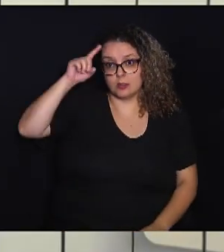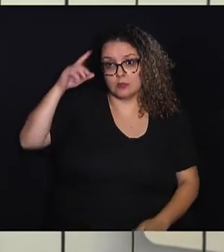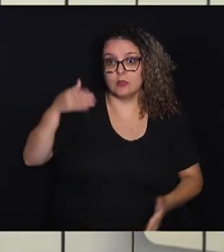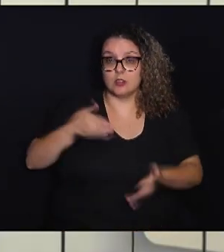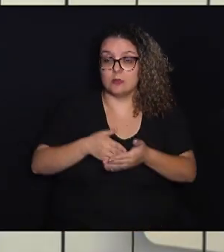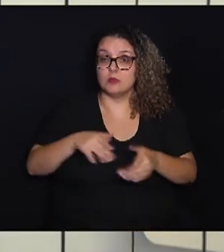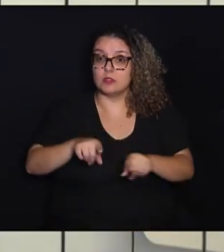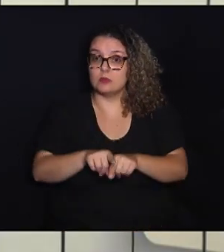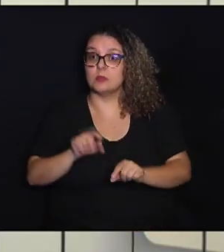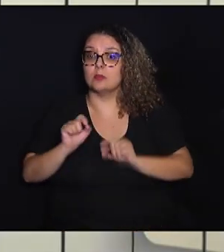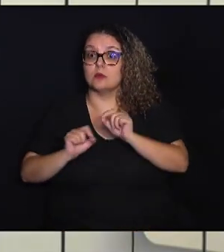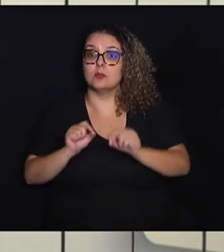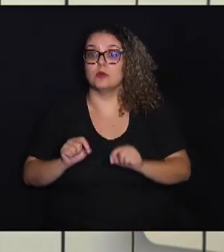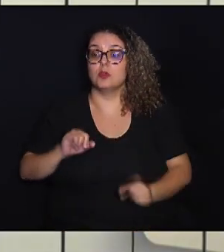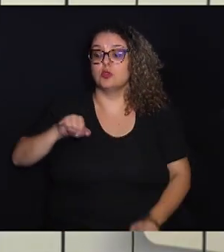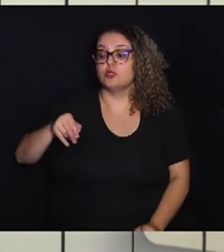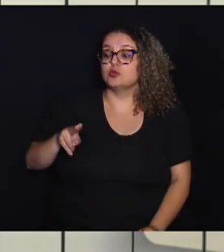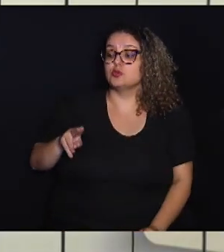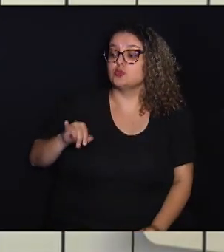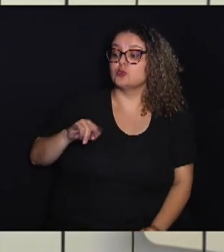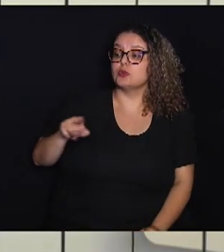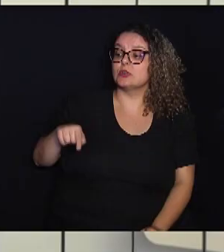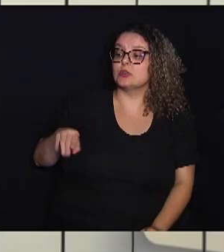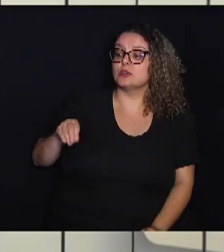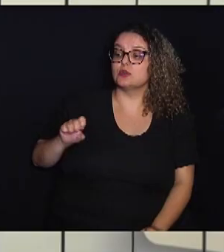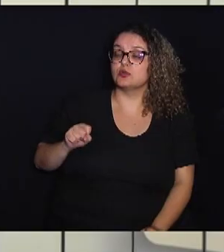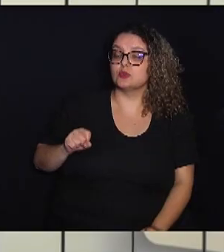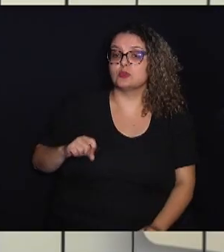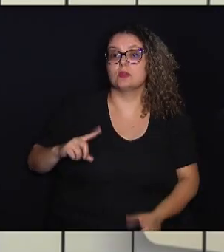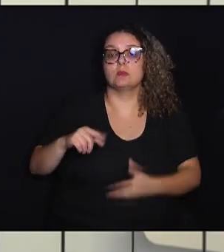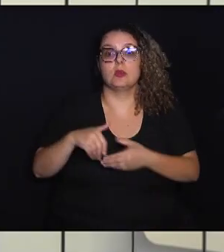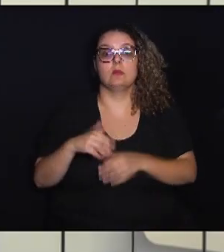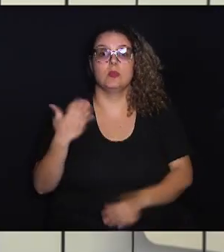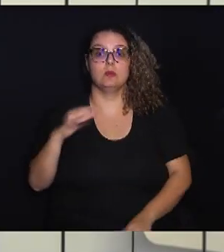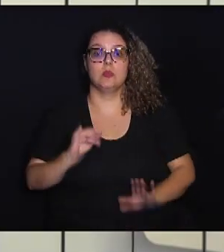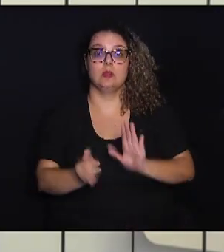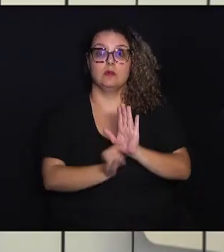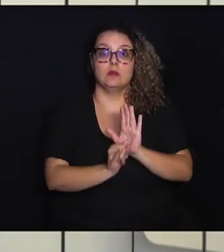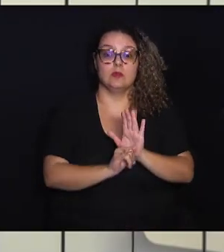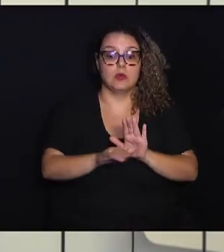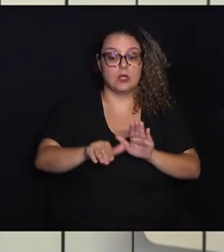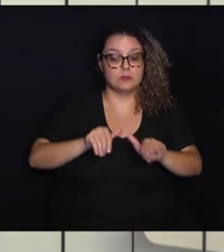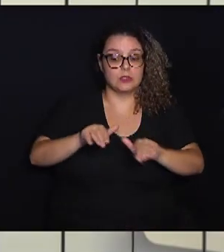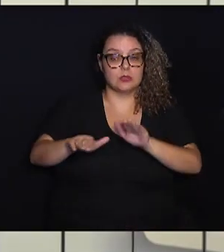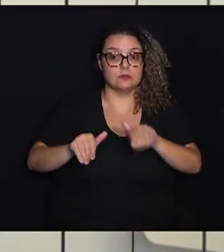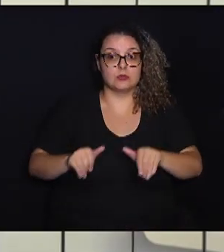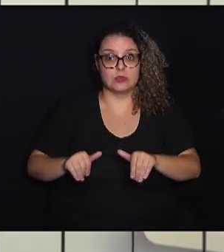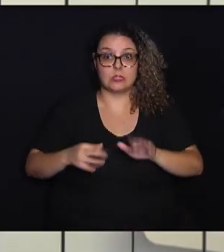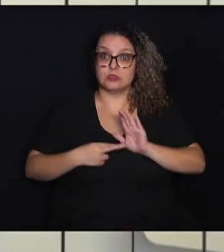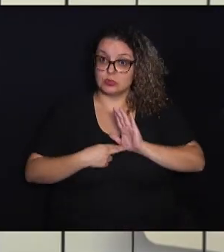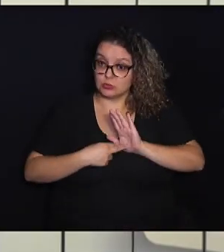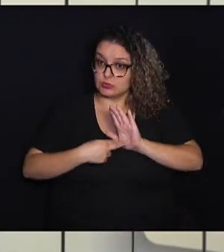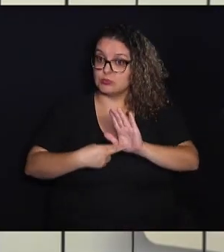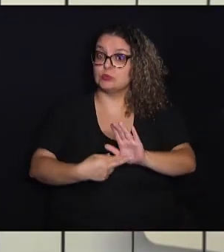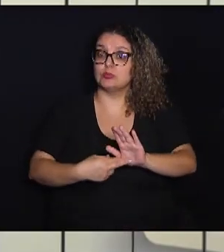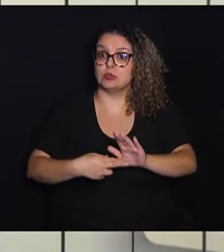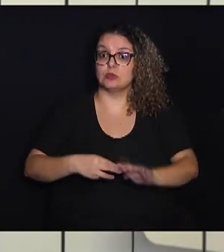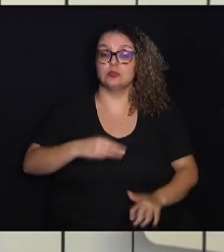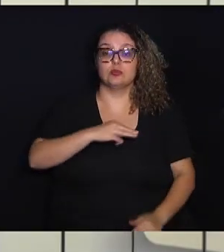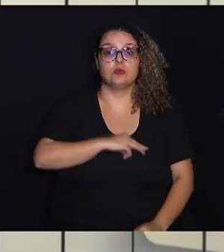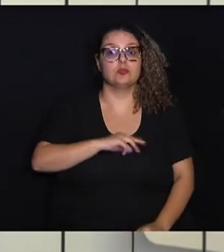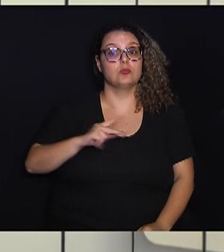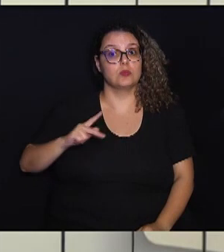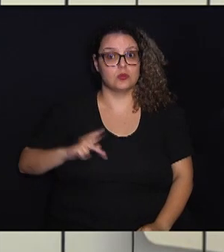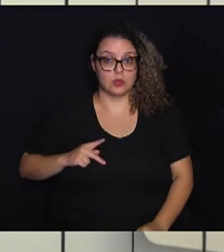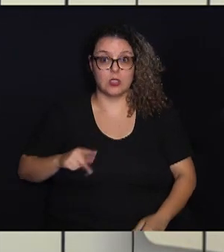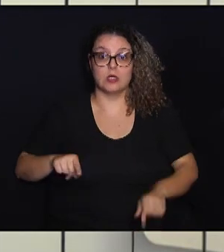também para os juízos eleitorais publicarem o edital de convocação dos representantes do Ministério Público